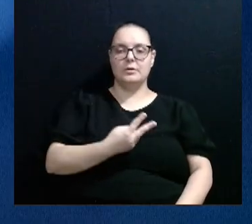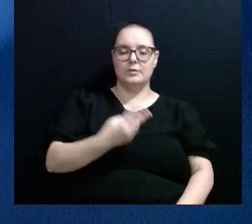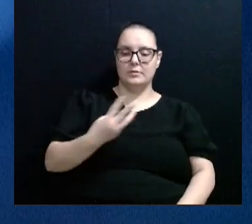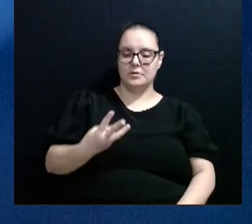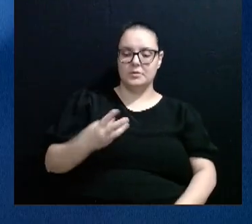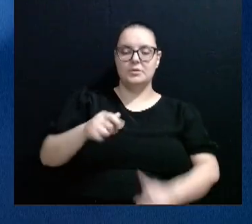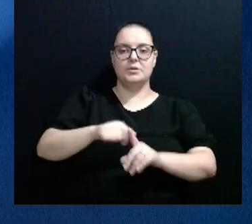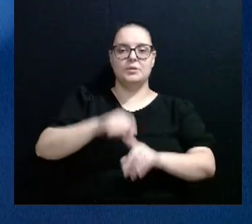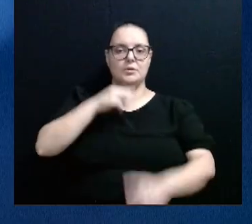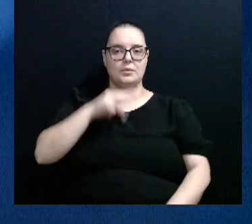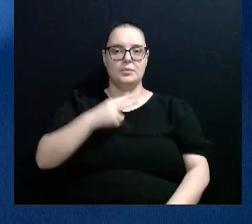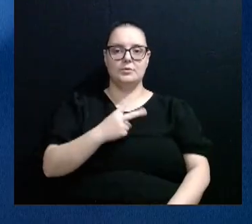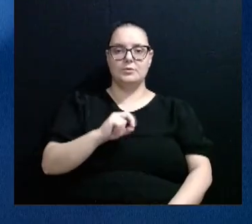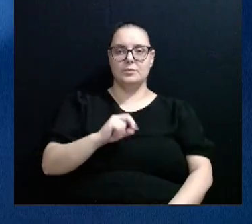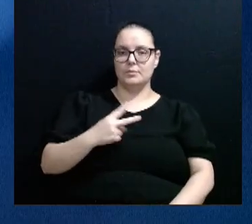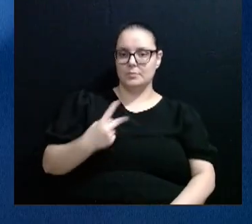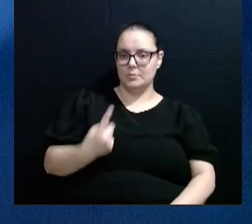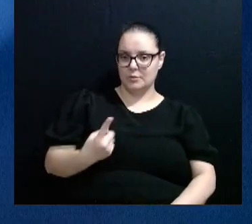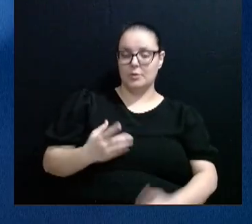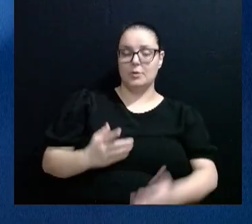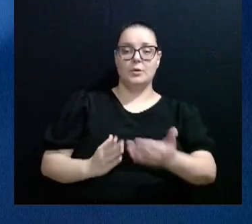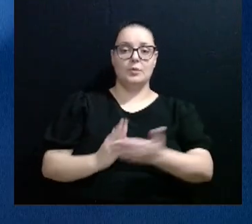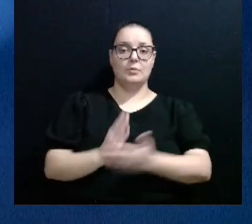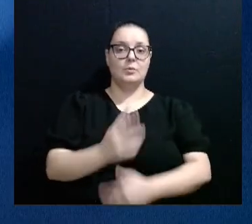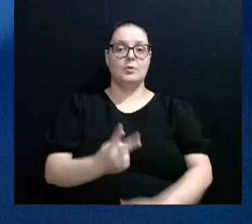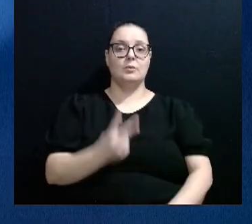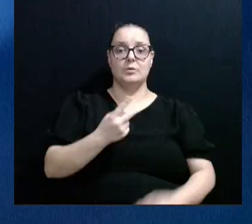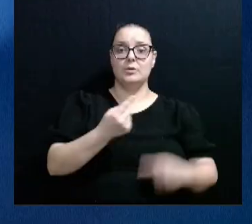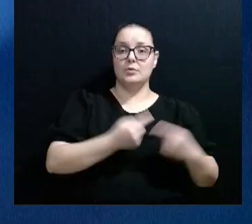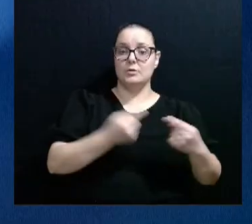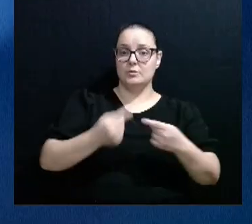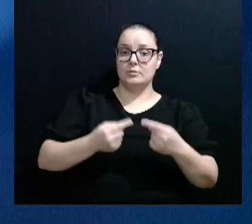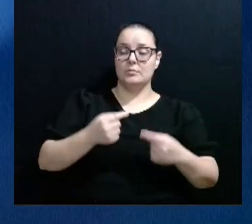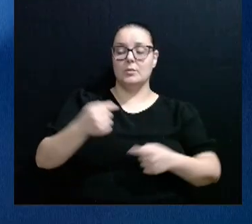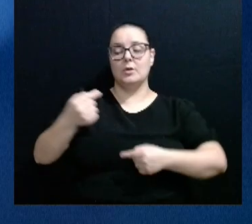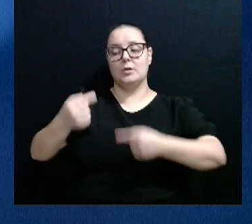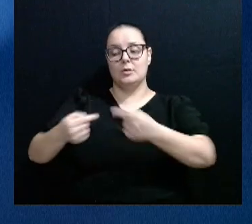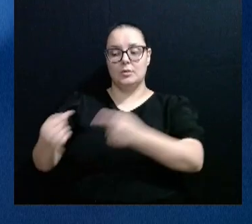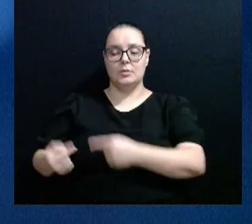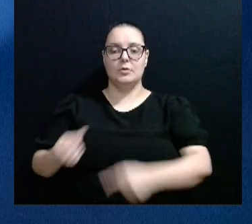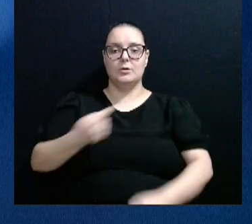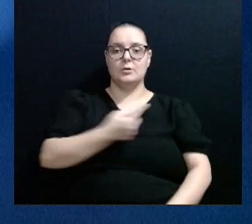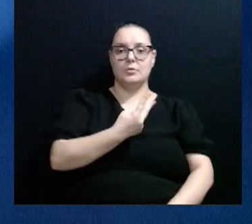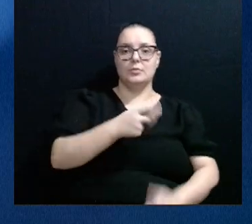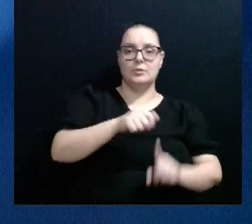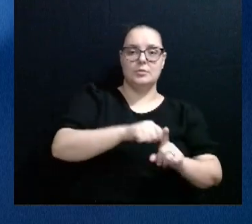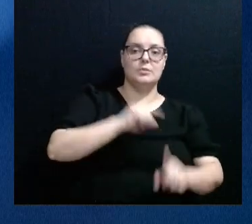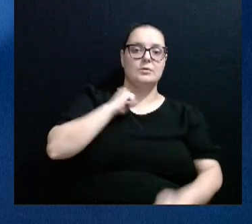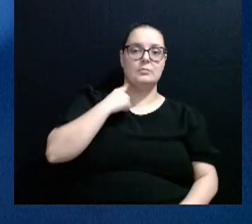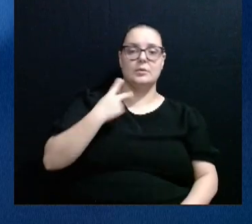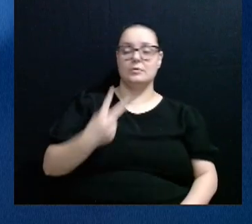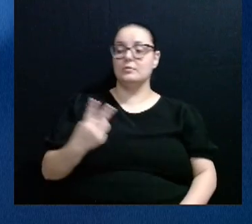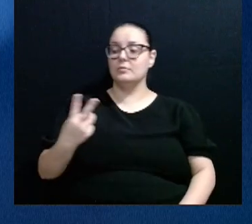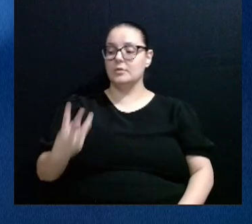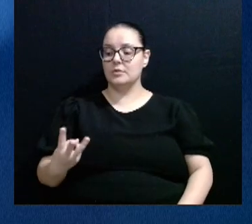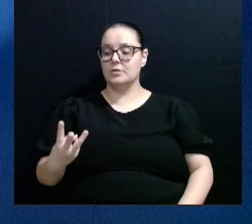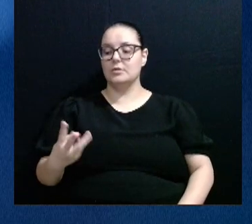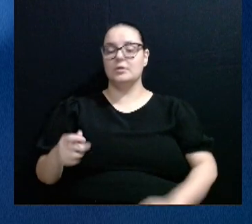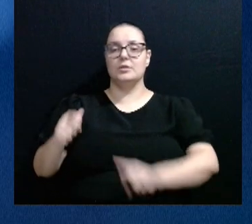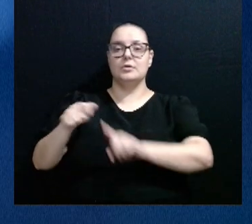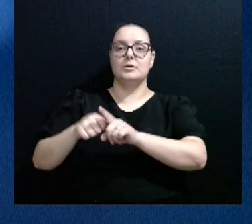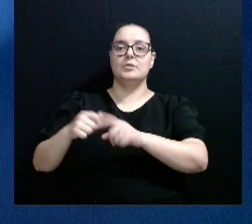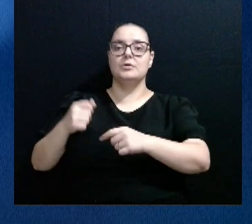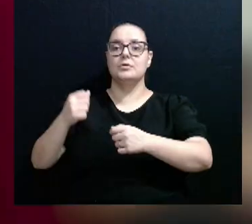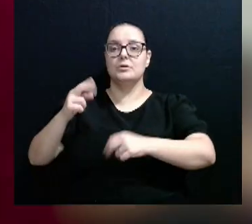2021, aprovado em 2 discussões em 12 de maio e 23 de junho e sancionado em 21 de julho